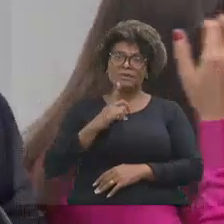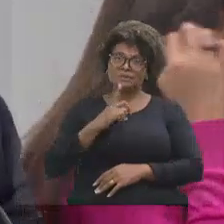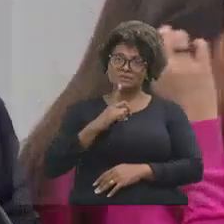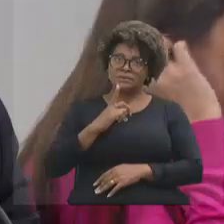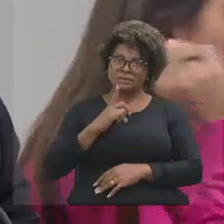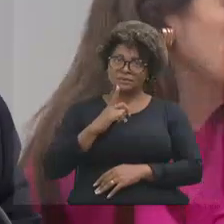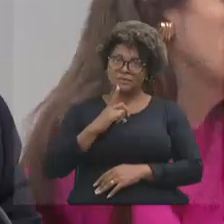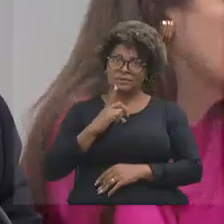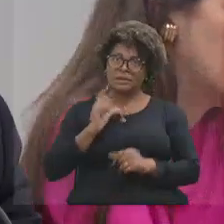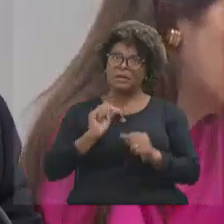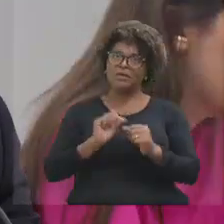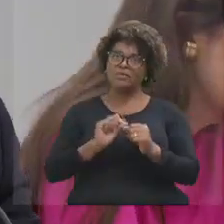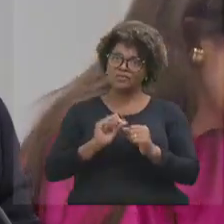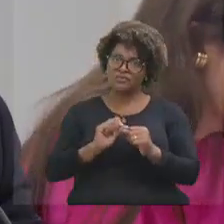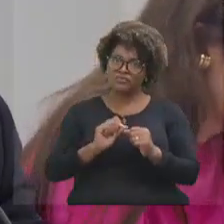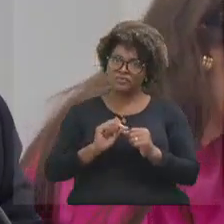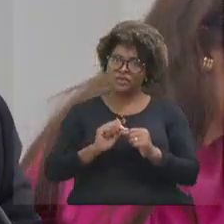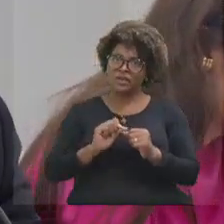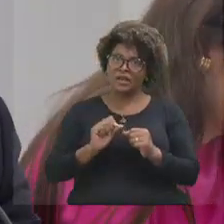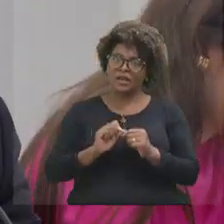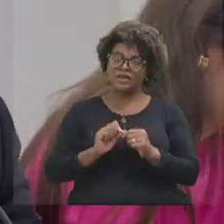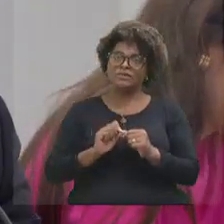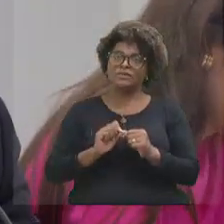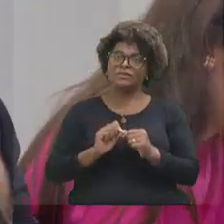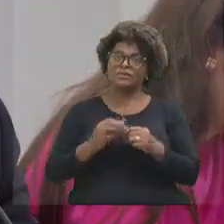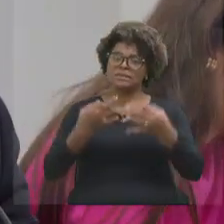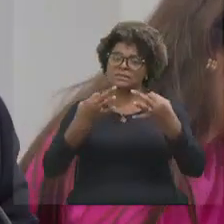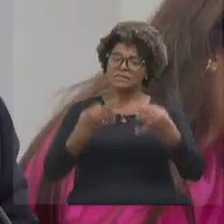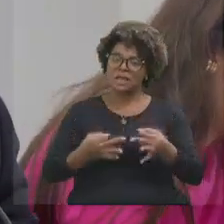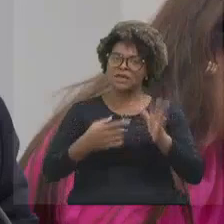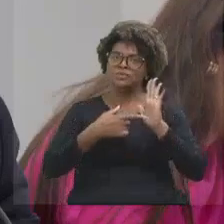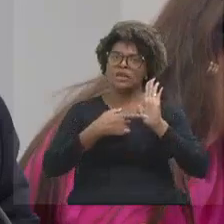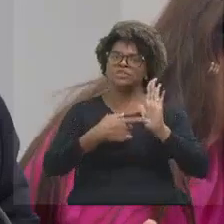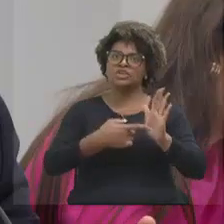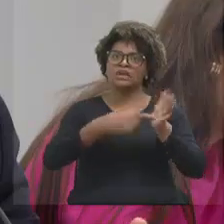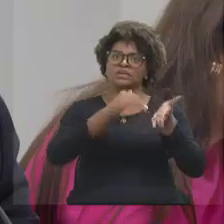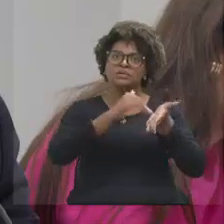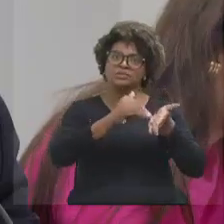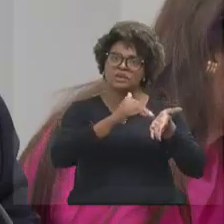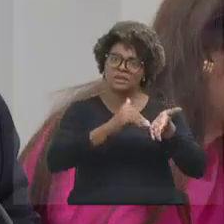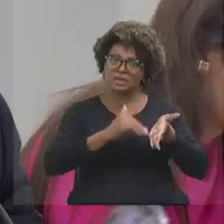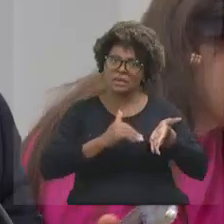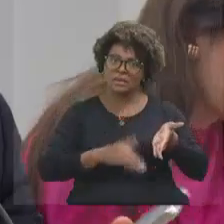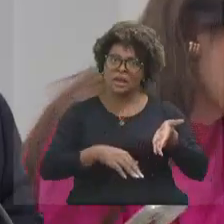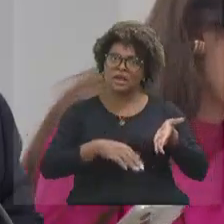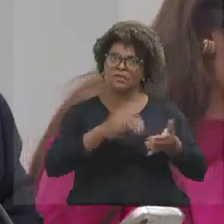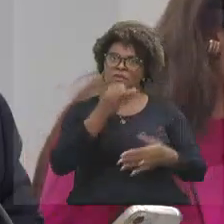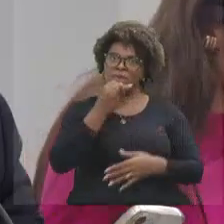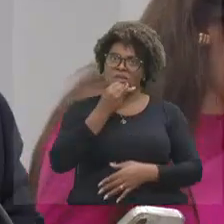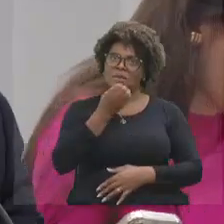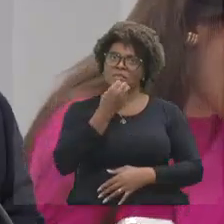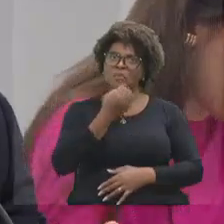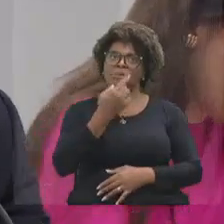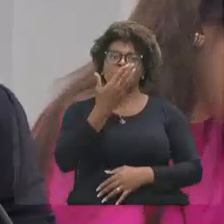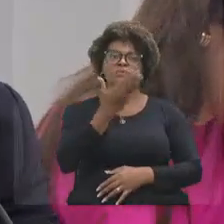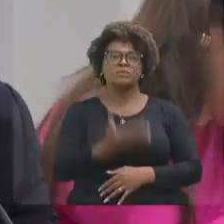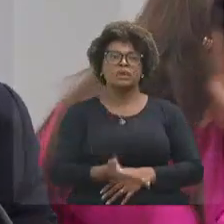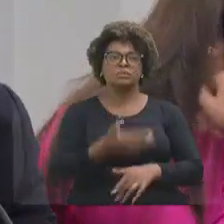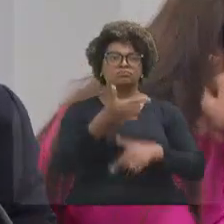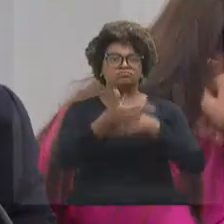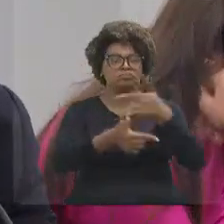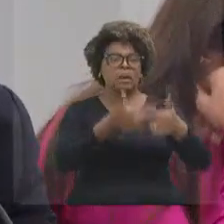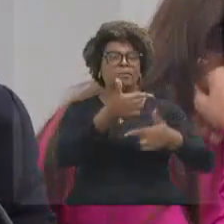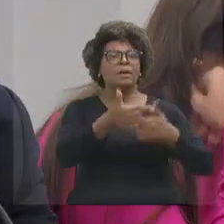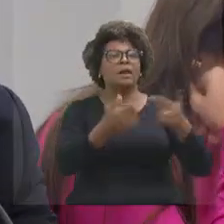muita luz na hora de indicar seu secretariado Aí o exemplo do seu trabalho não só da competência